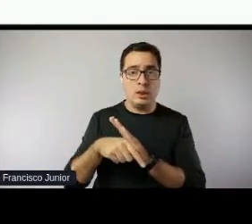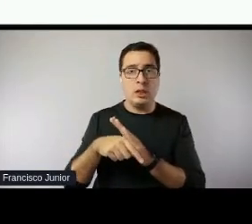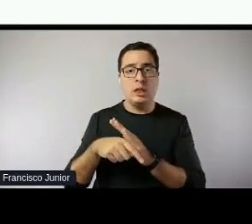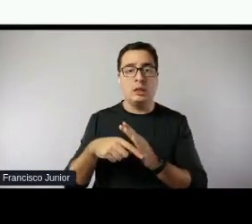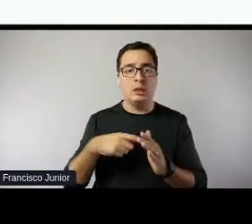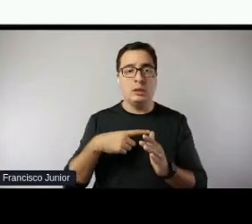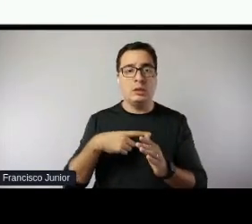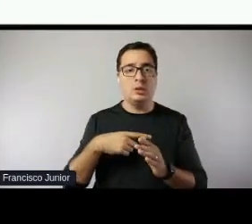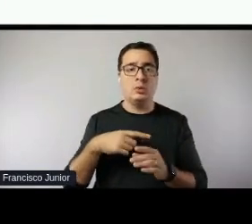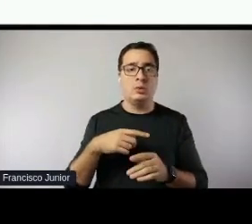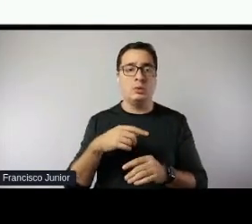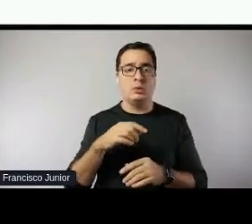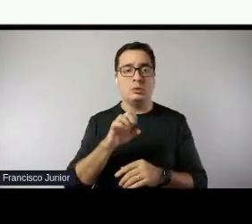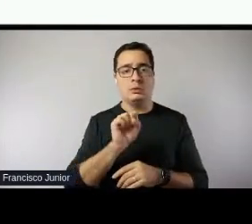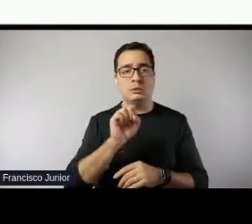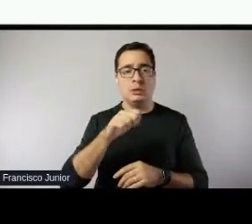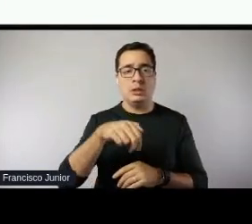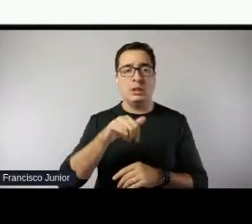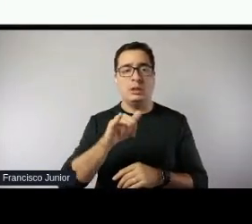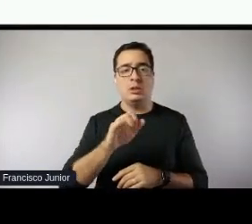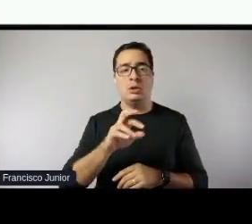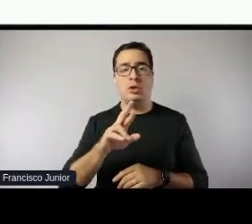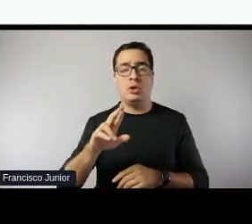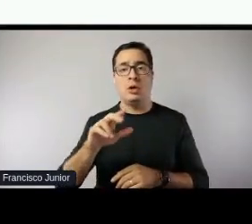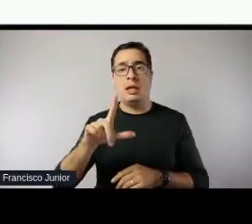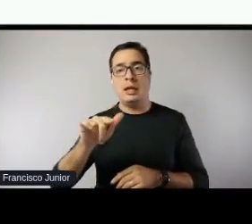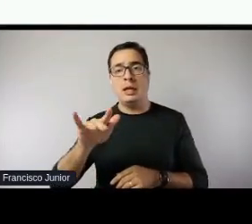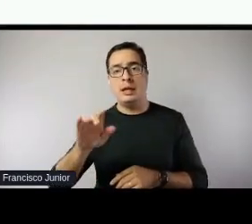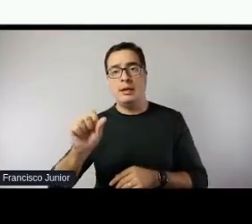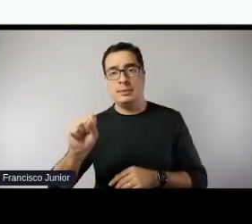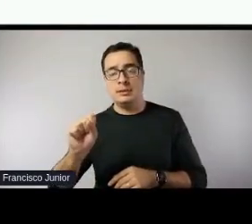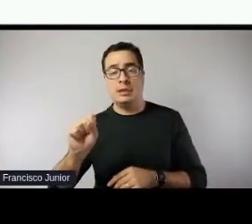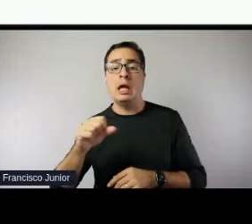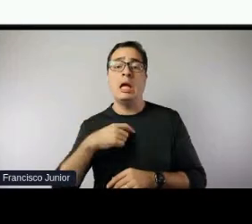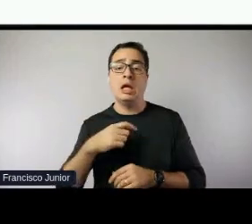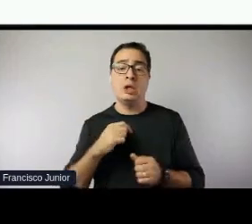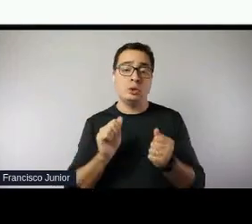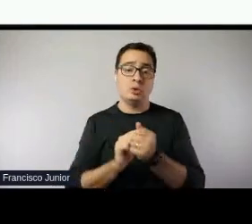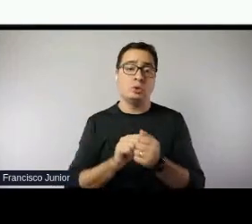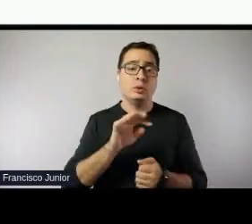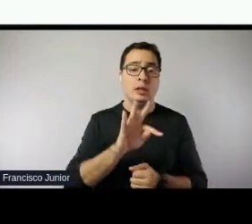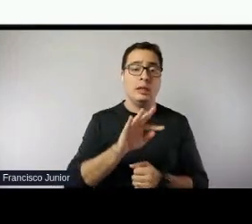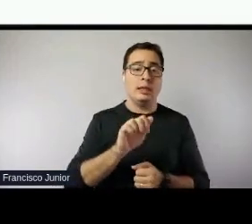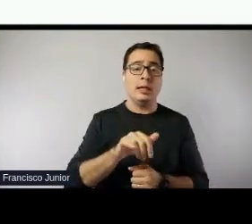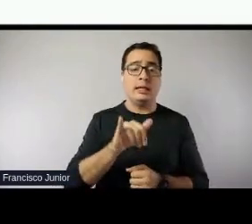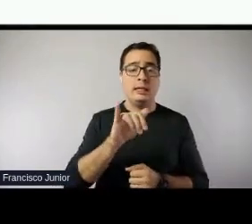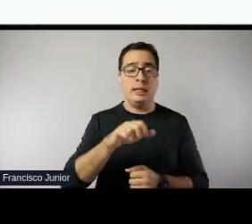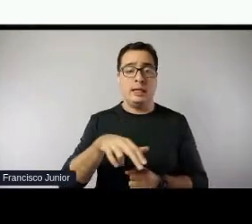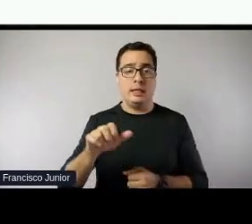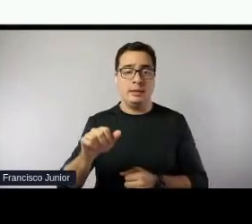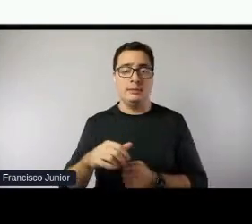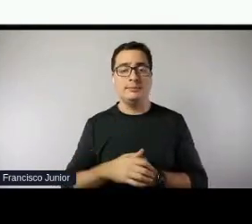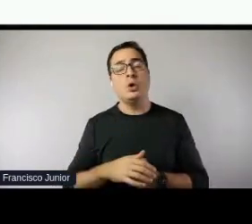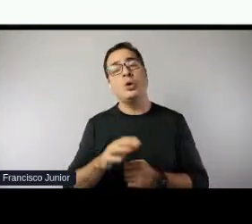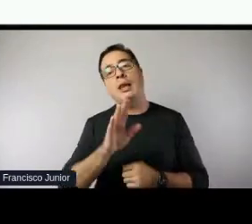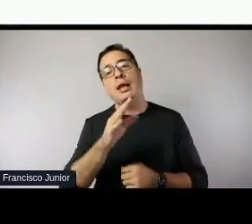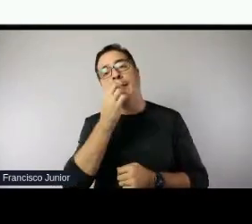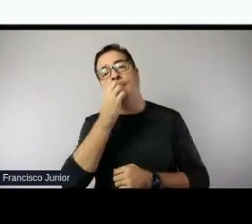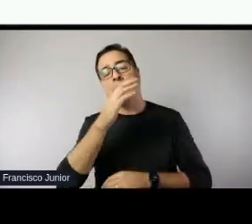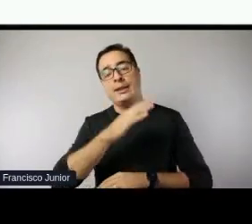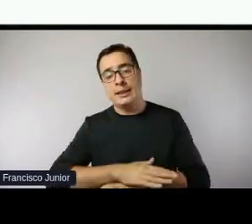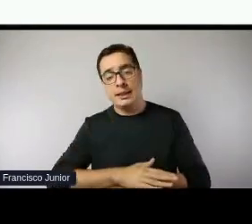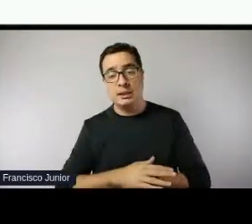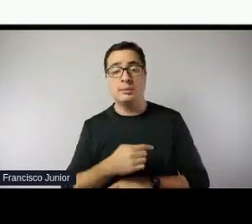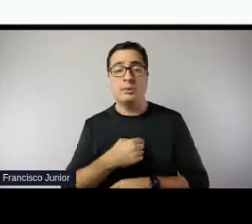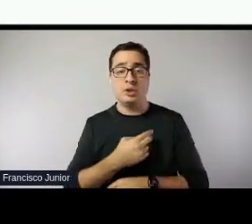Senior Labs. E eu estou acompanhada aqui da Tayene, que ela vai se introduzir. Olá, pessoal, boa tarde.